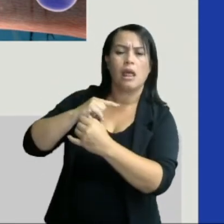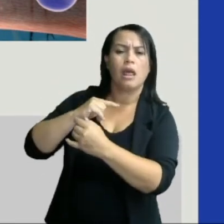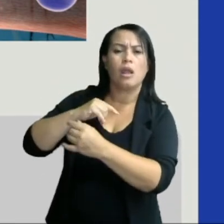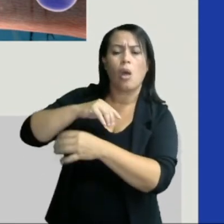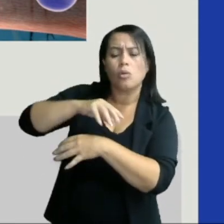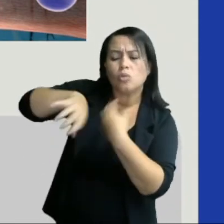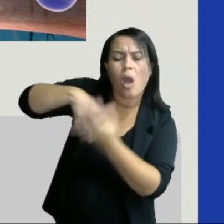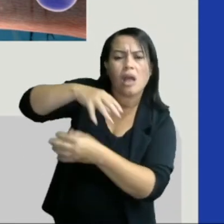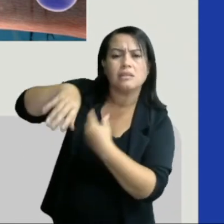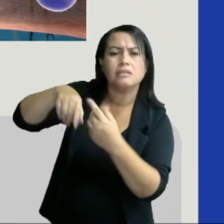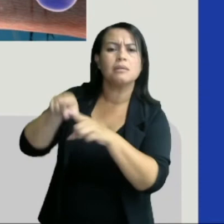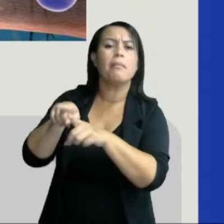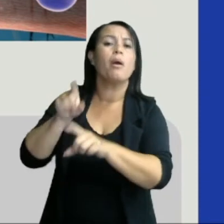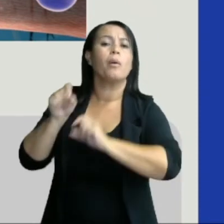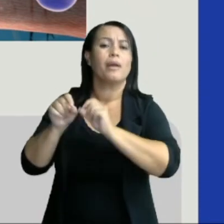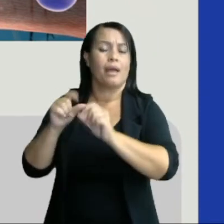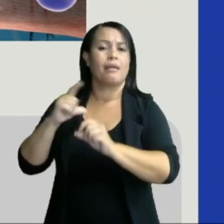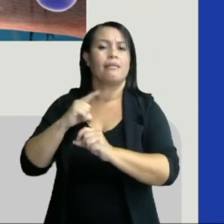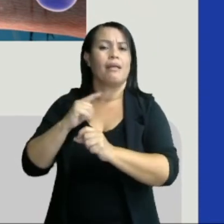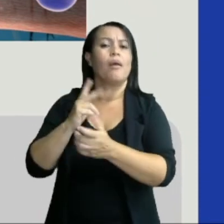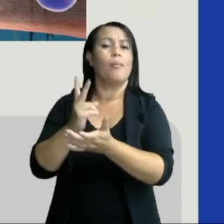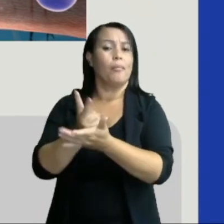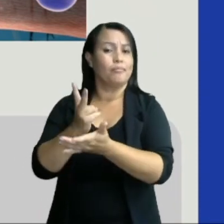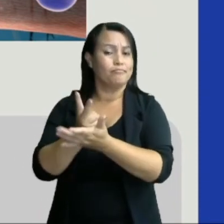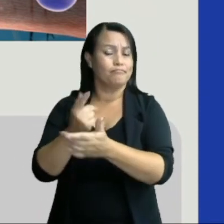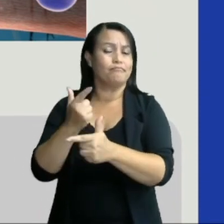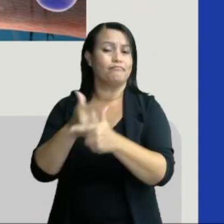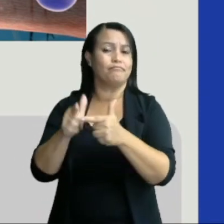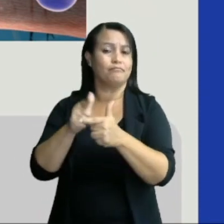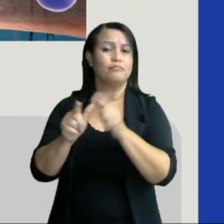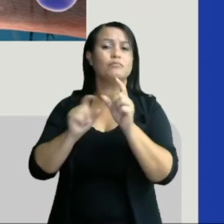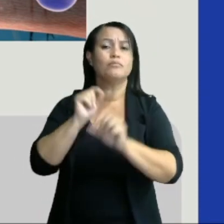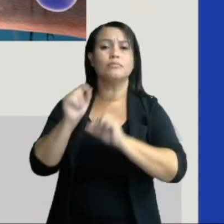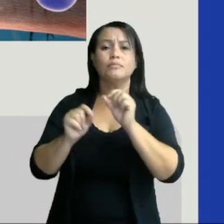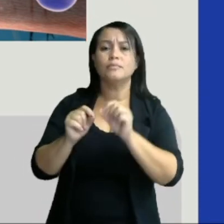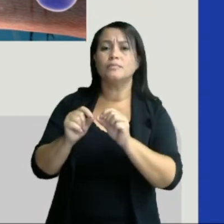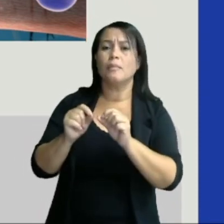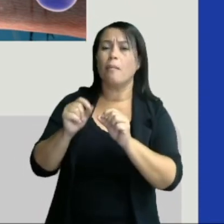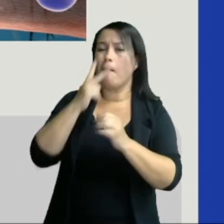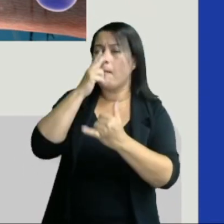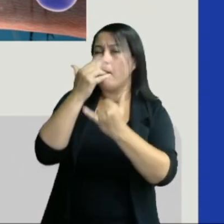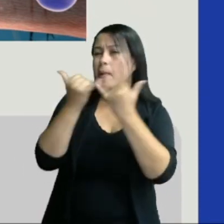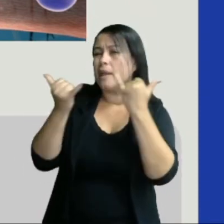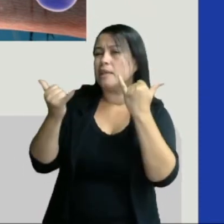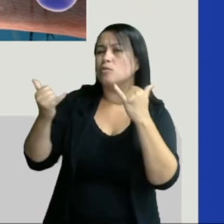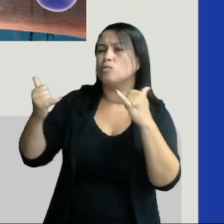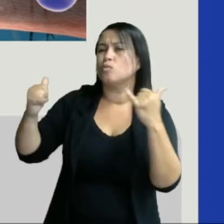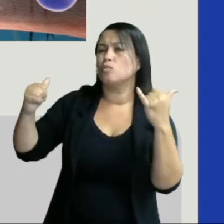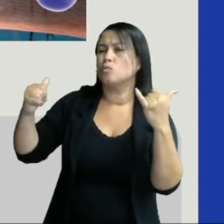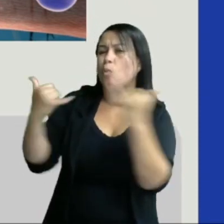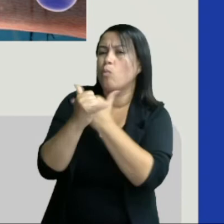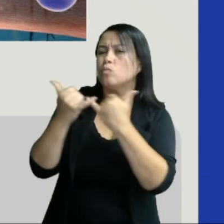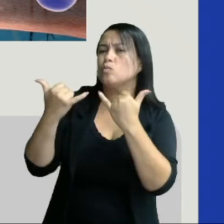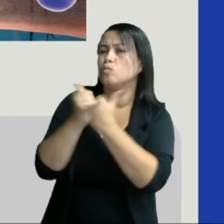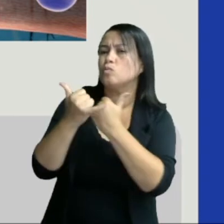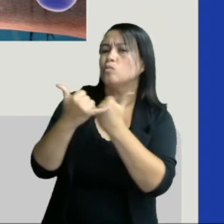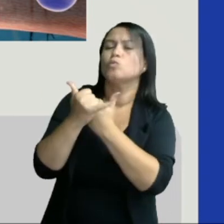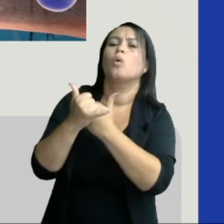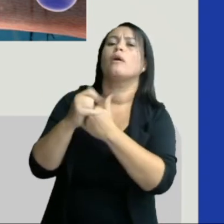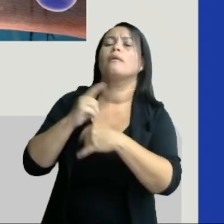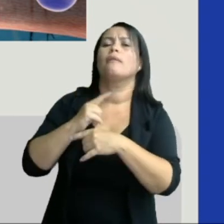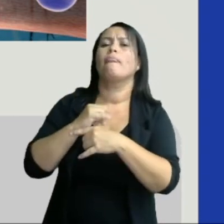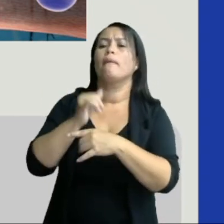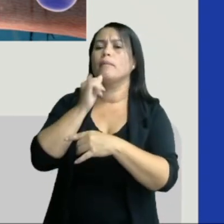maneira desordenada, ocorre então como se fosse um curto-circuito. Então, aquela informação que iria para um